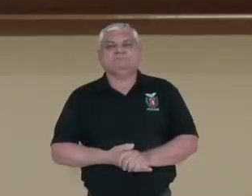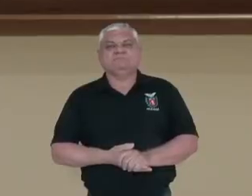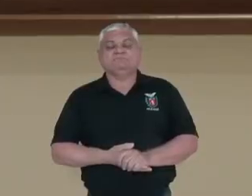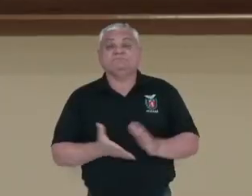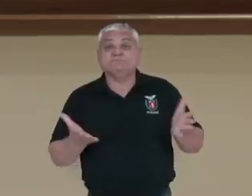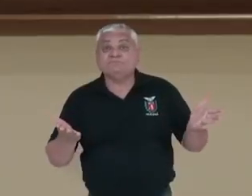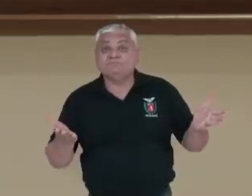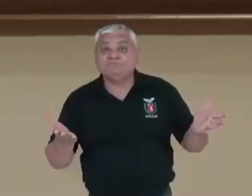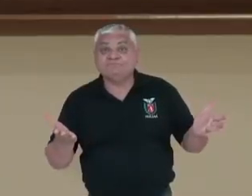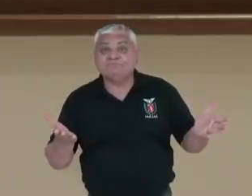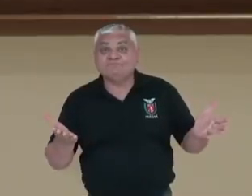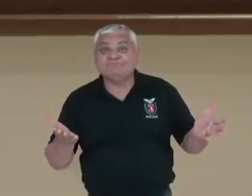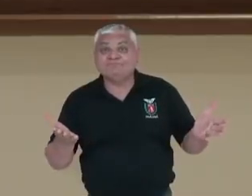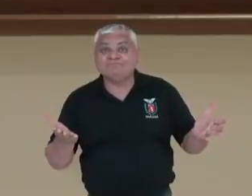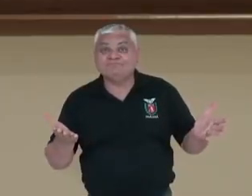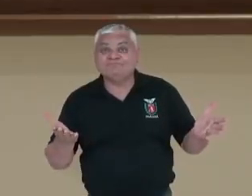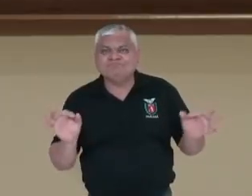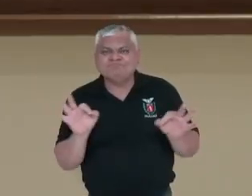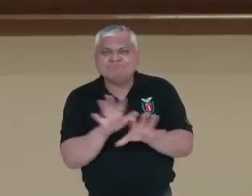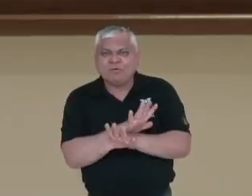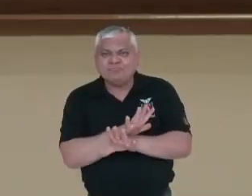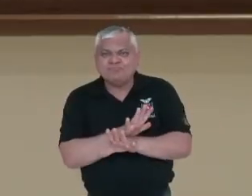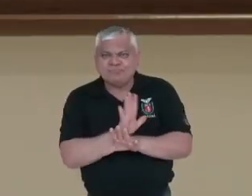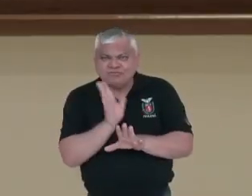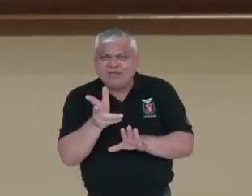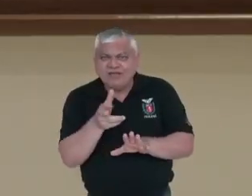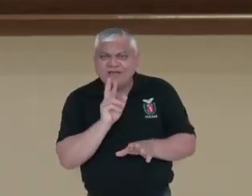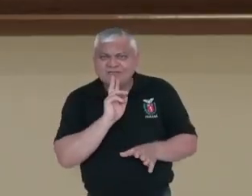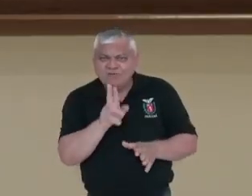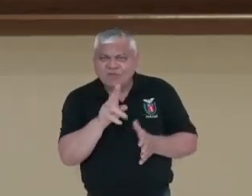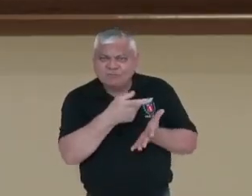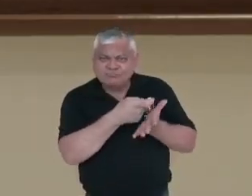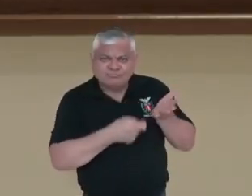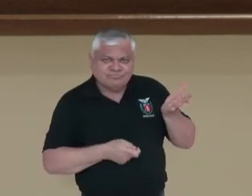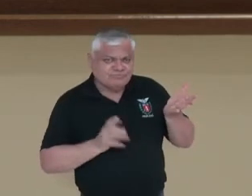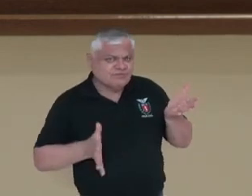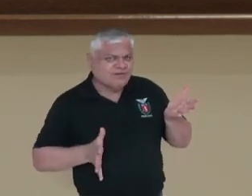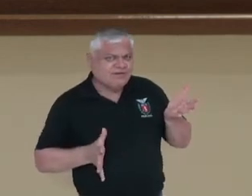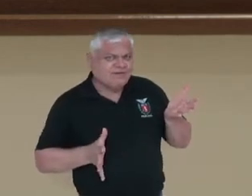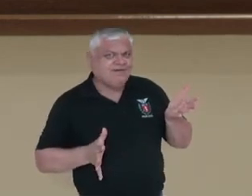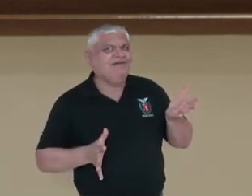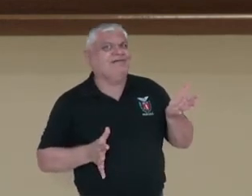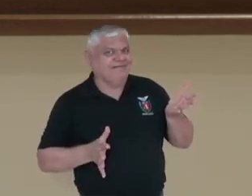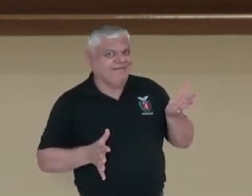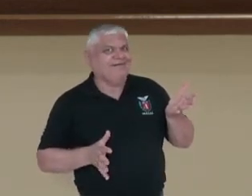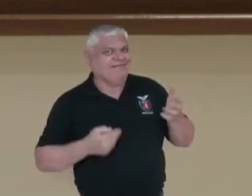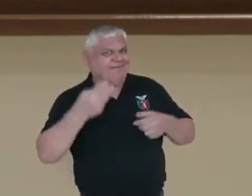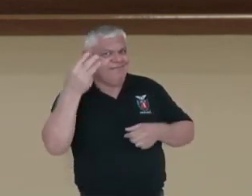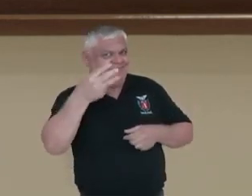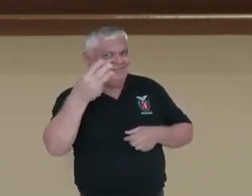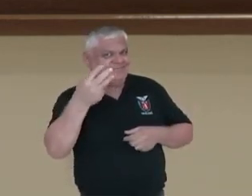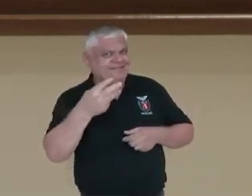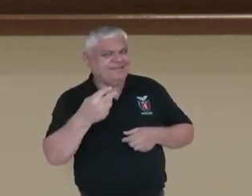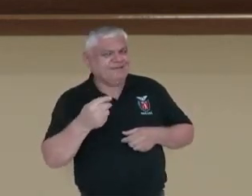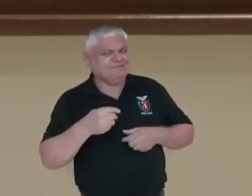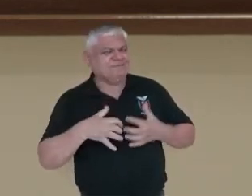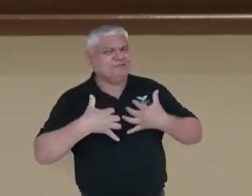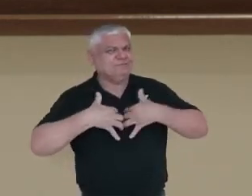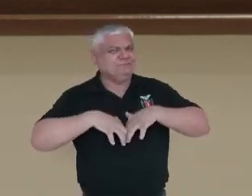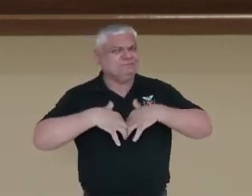E aí, meu querido, minha querida, já responderam? Já resolveram a questão? Essa questão também exige um pouquinho mais